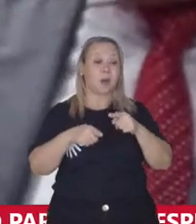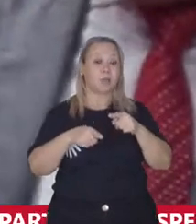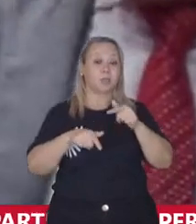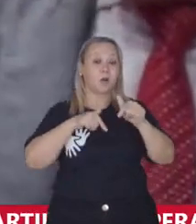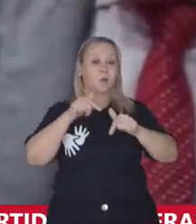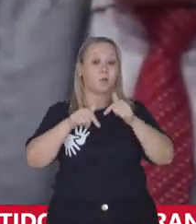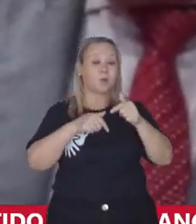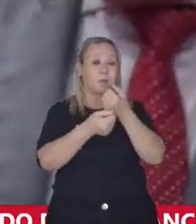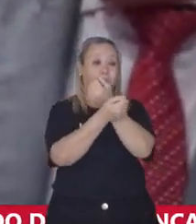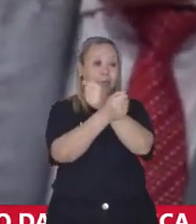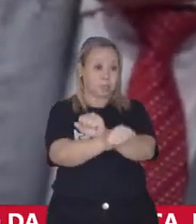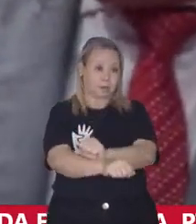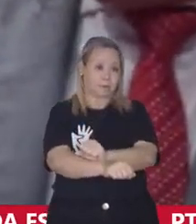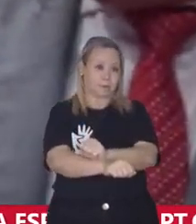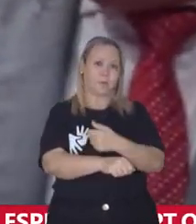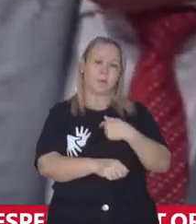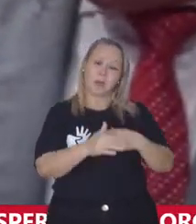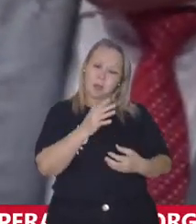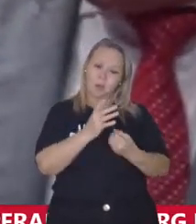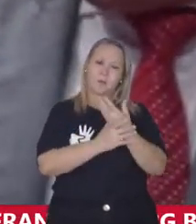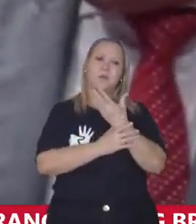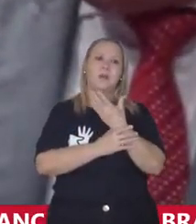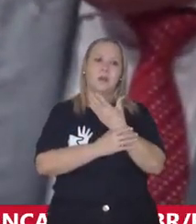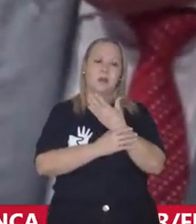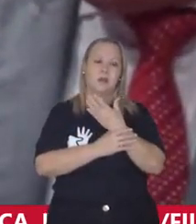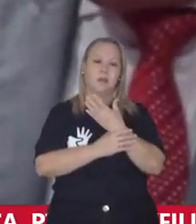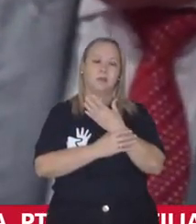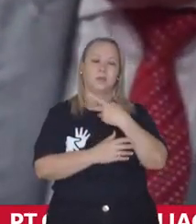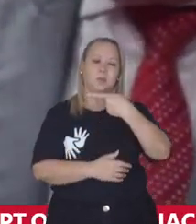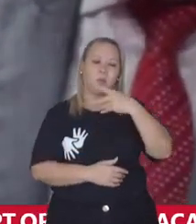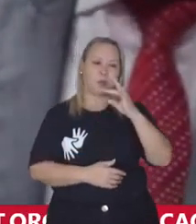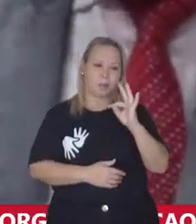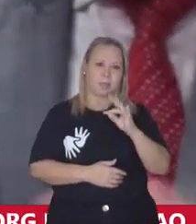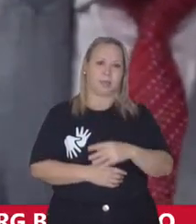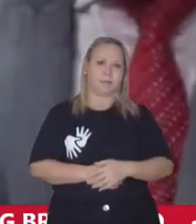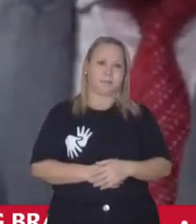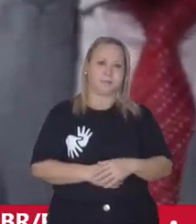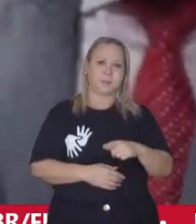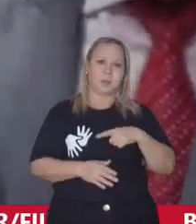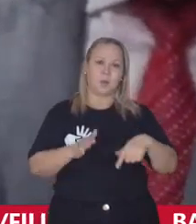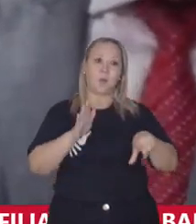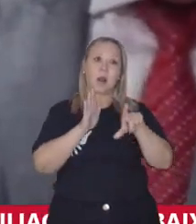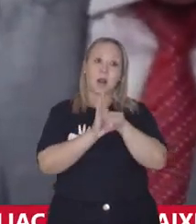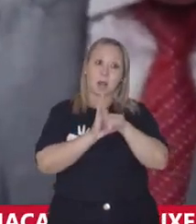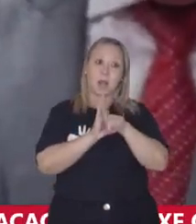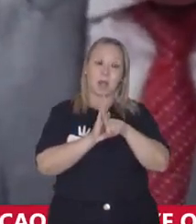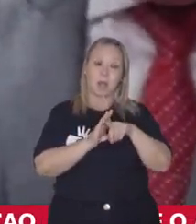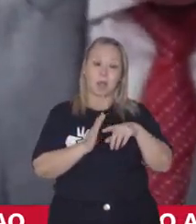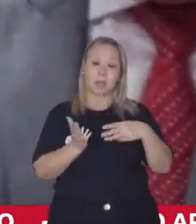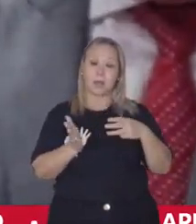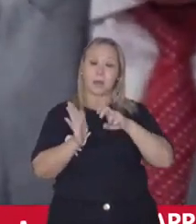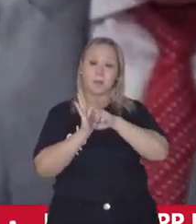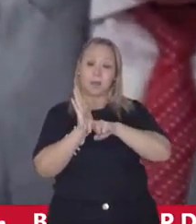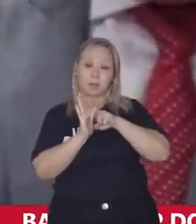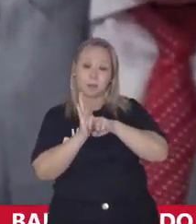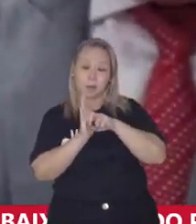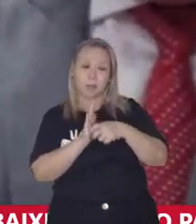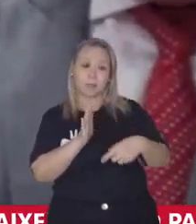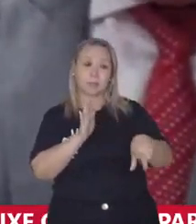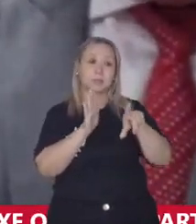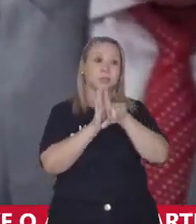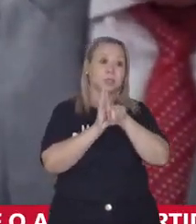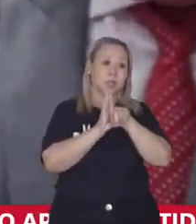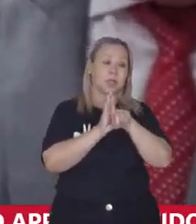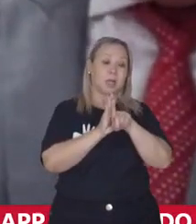de minha autoria, mas é do Partido dos Trabalhadores. Ou então a lei da Maria da Penha, ou então a lei das domésticas, que